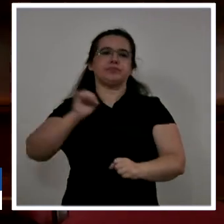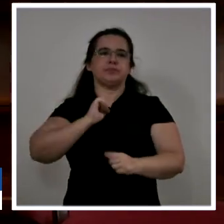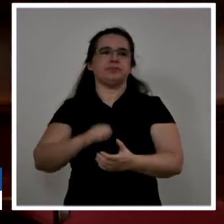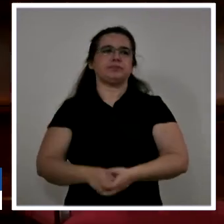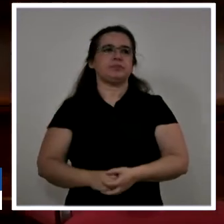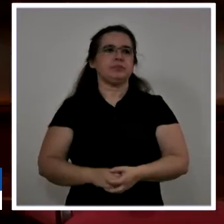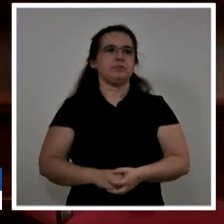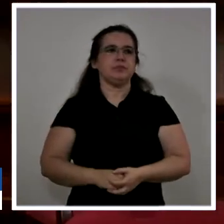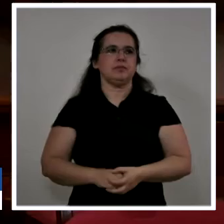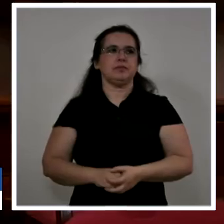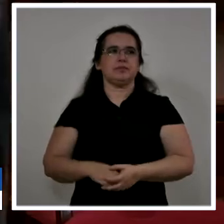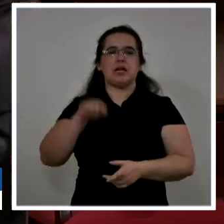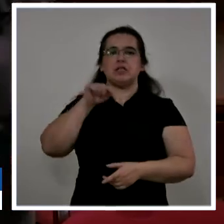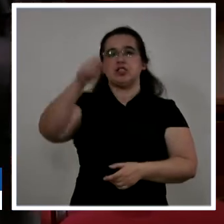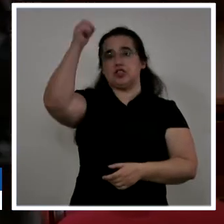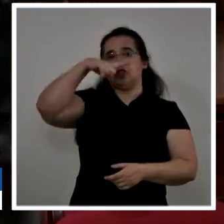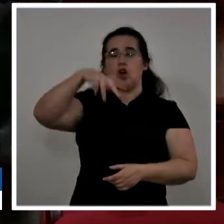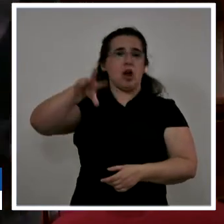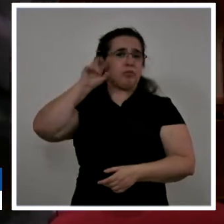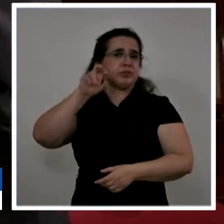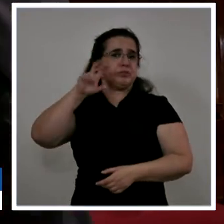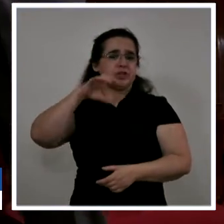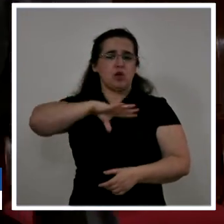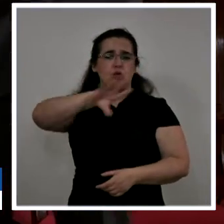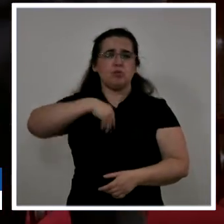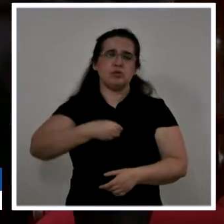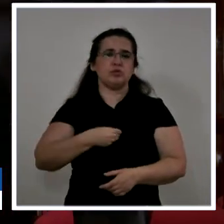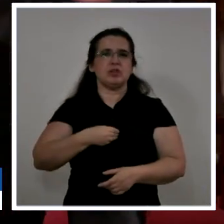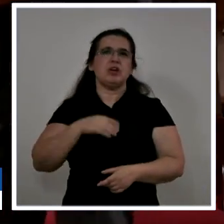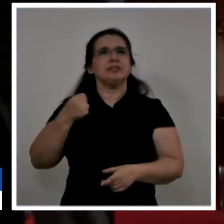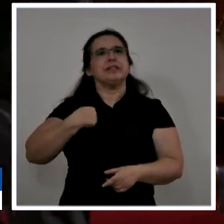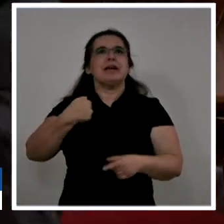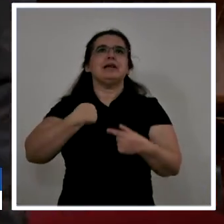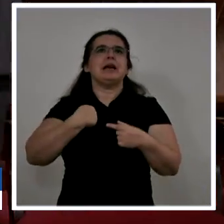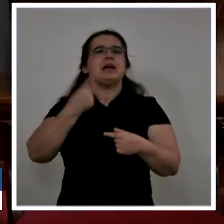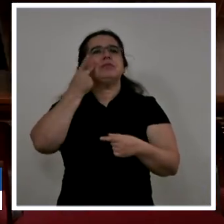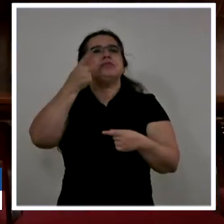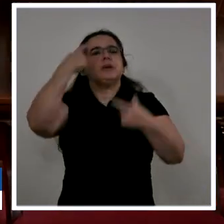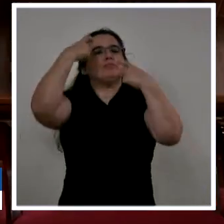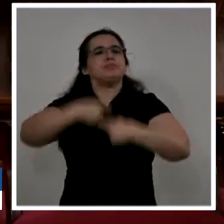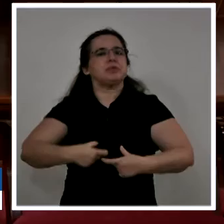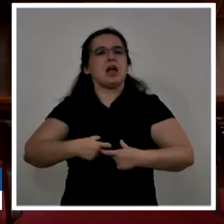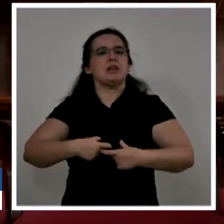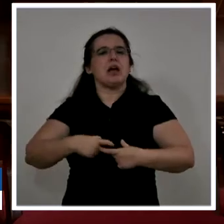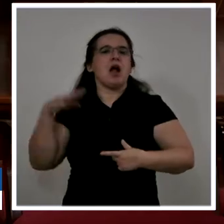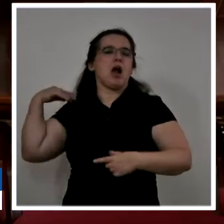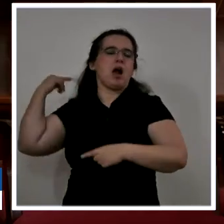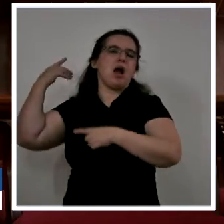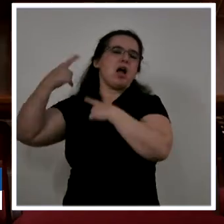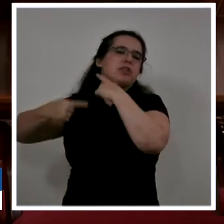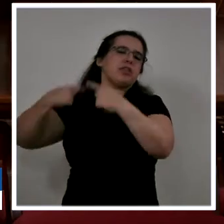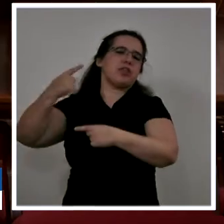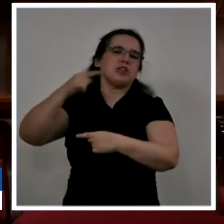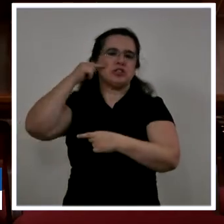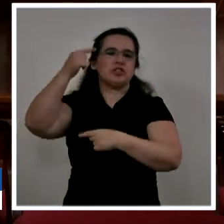genetic heritage. Esta é a história que nós ouvimos do mundo. Somos vítimas da nossa herança genética. Again, this isn't me talking. Isto não sou